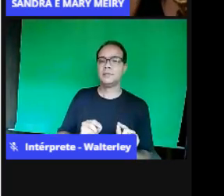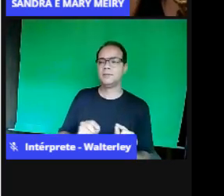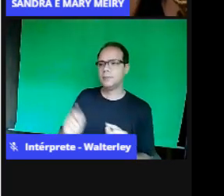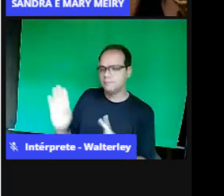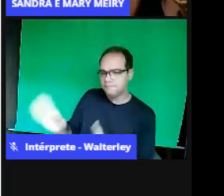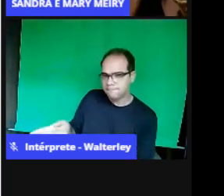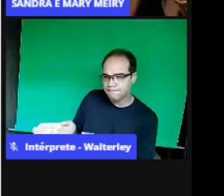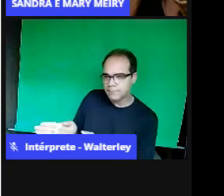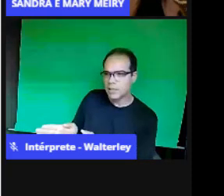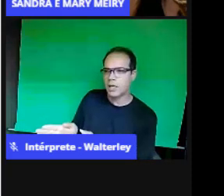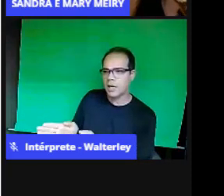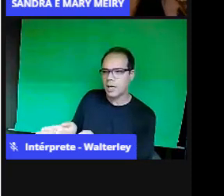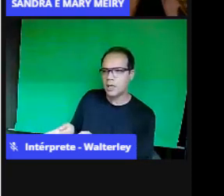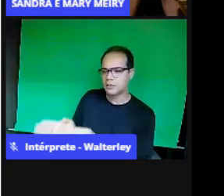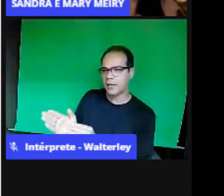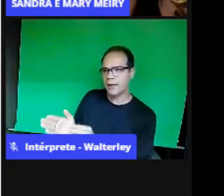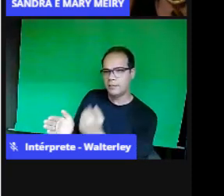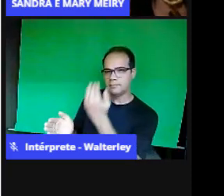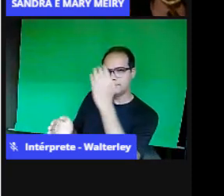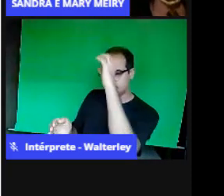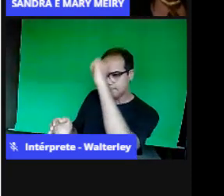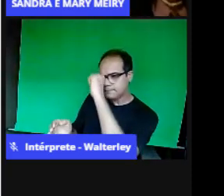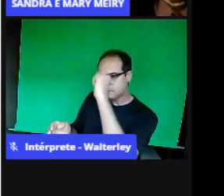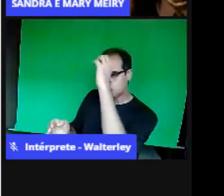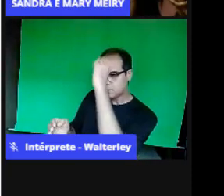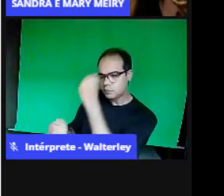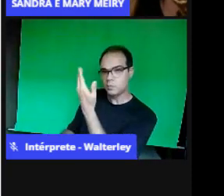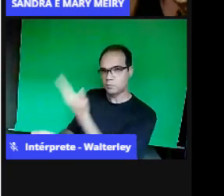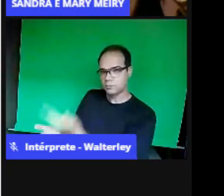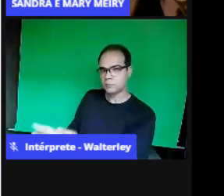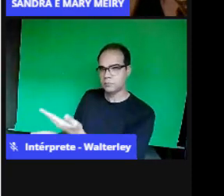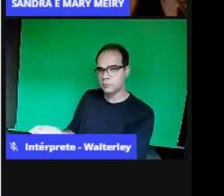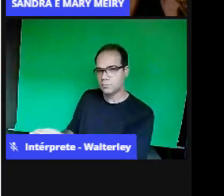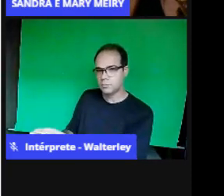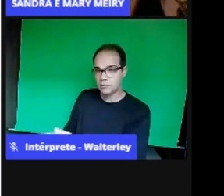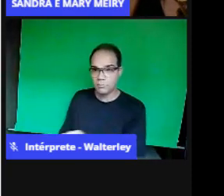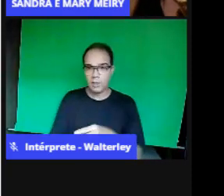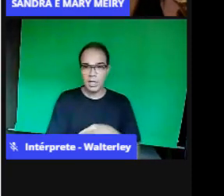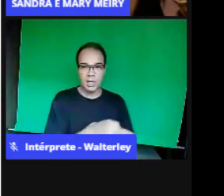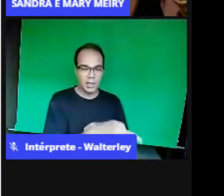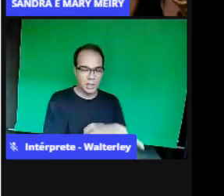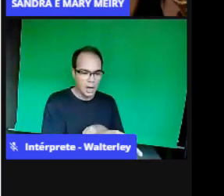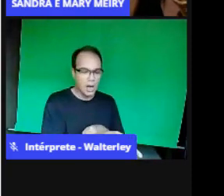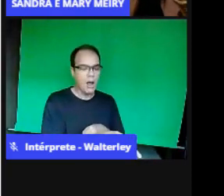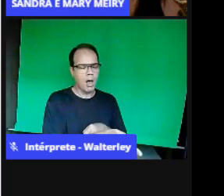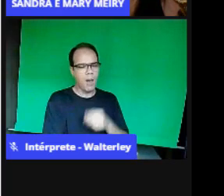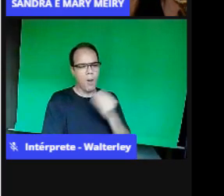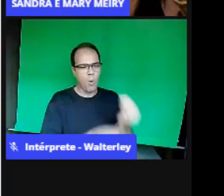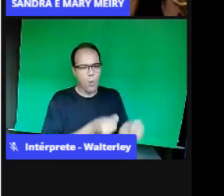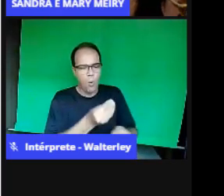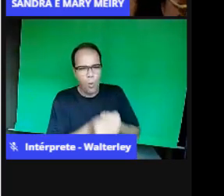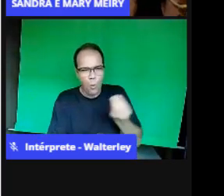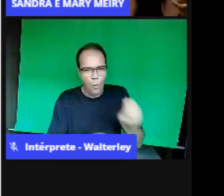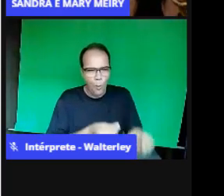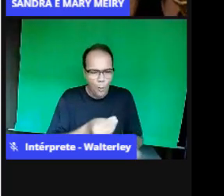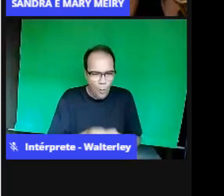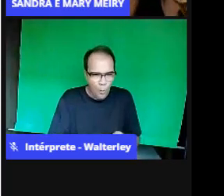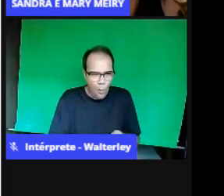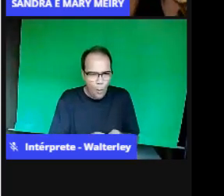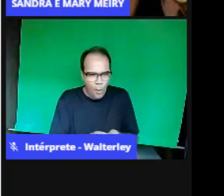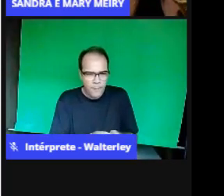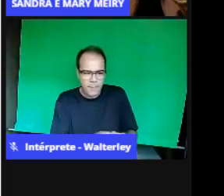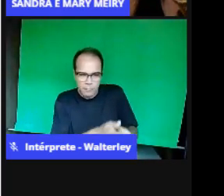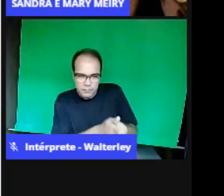ter propriedade de conhecimento. Por isso que a gente fala muito que o profissional, para trabalhar nessa área